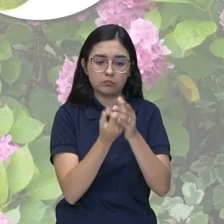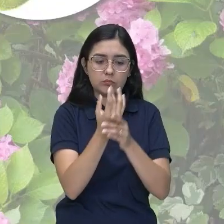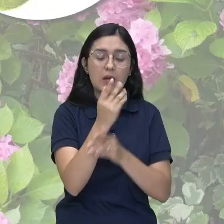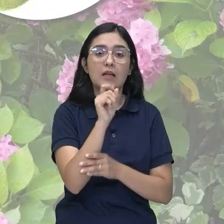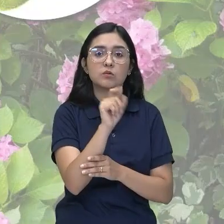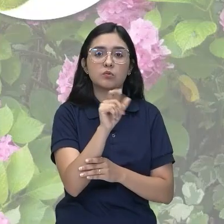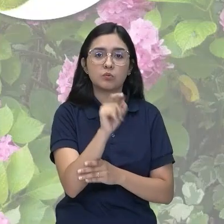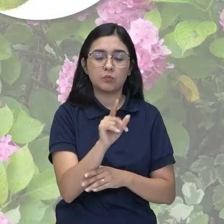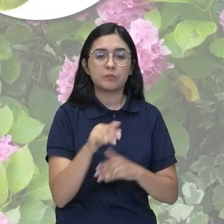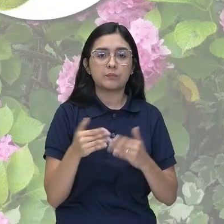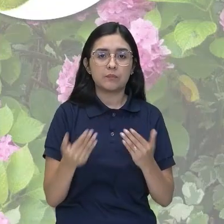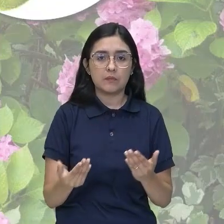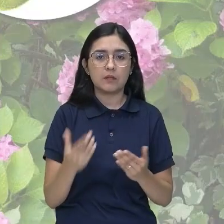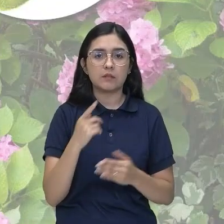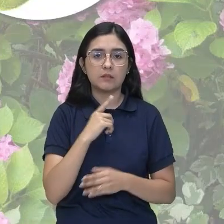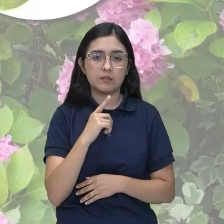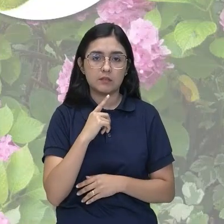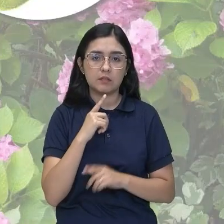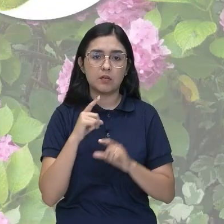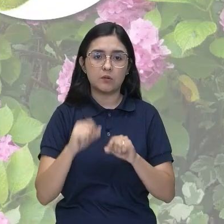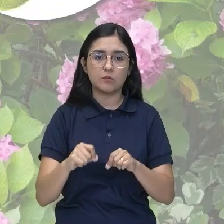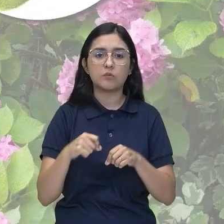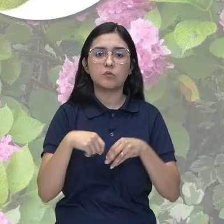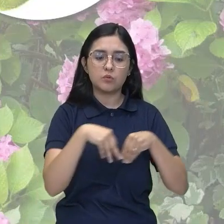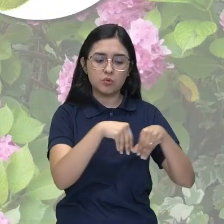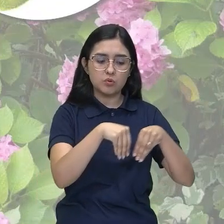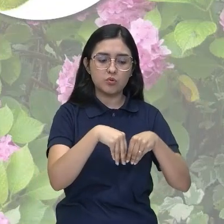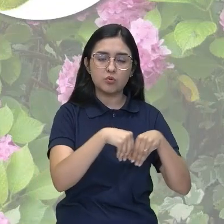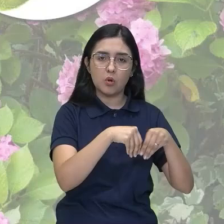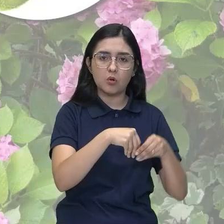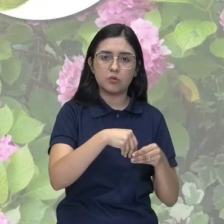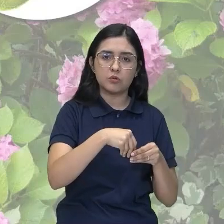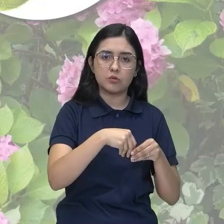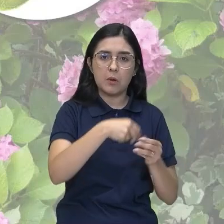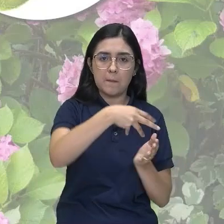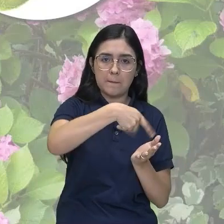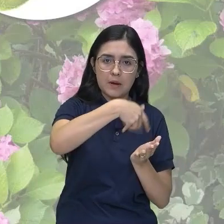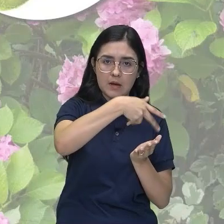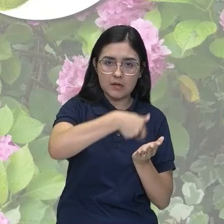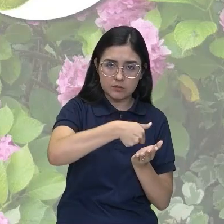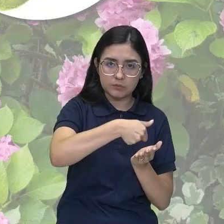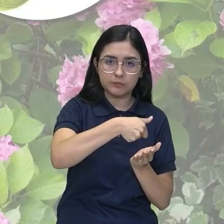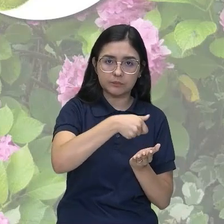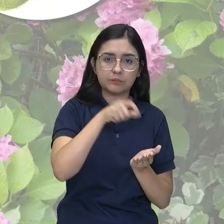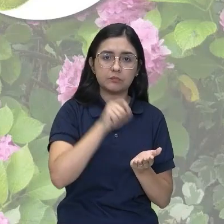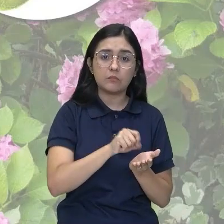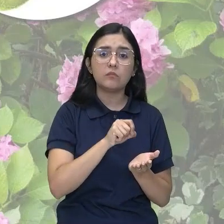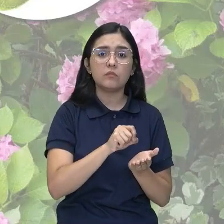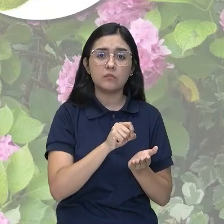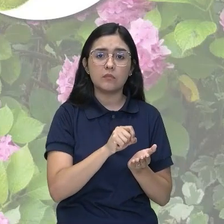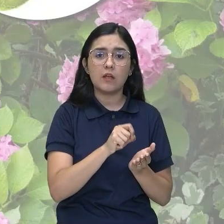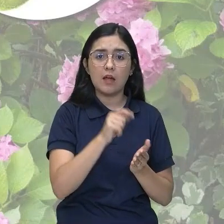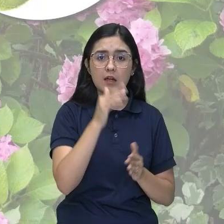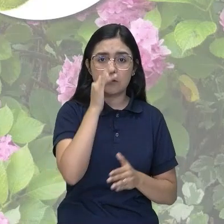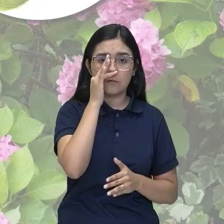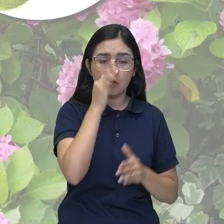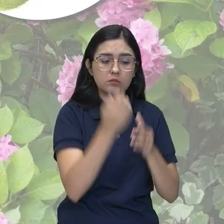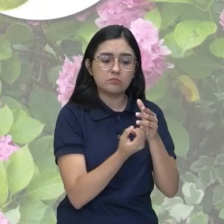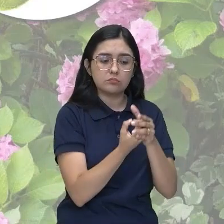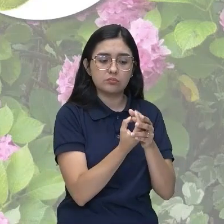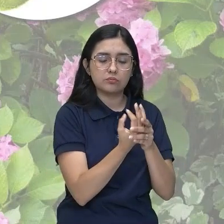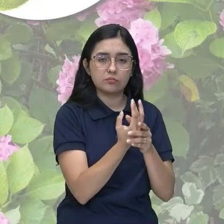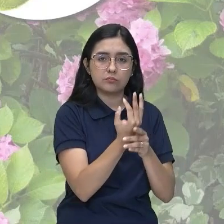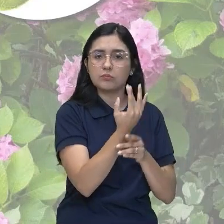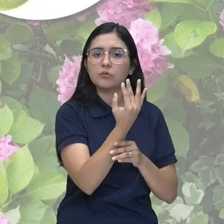lado, os solos básicos, né? Ou também alcalinos, tornam